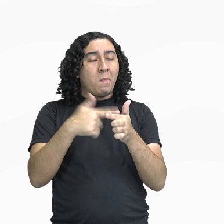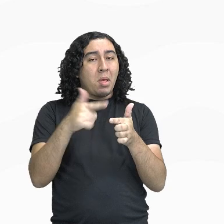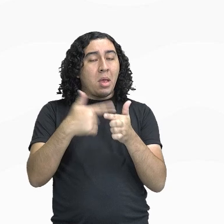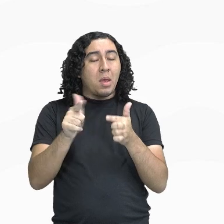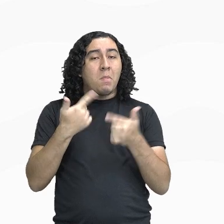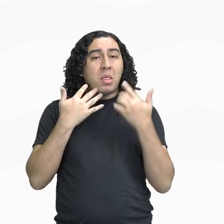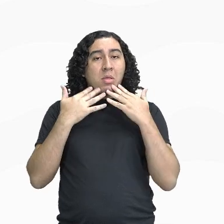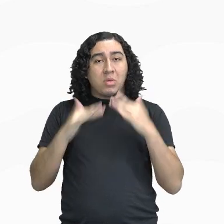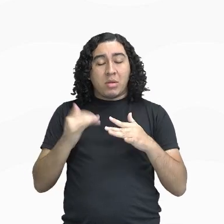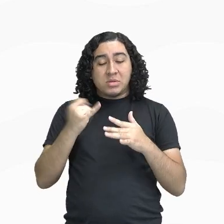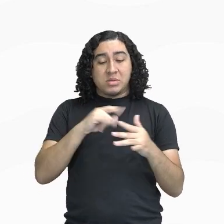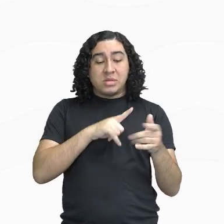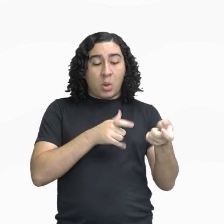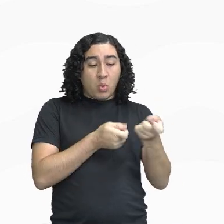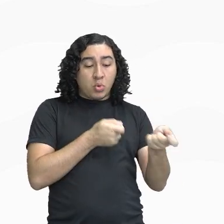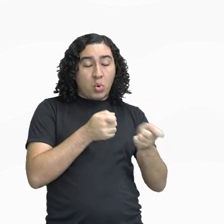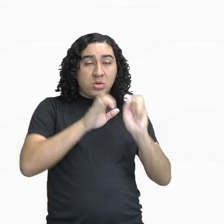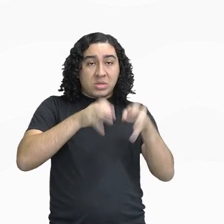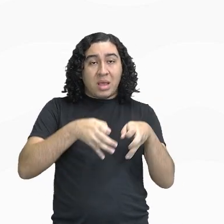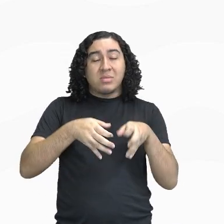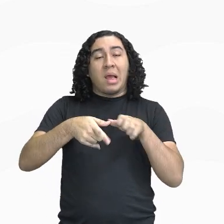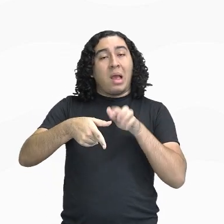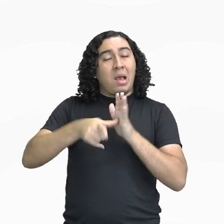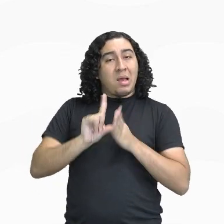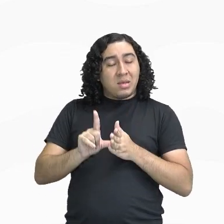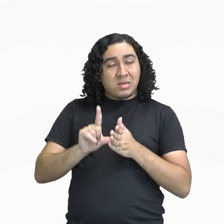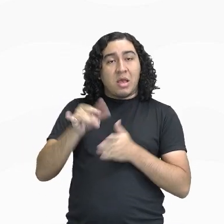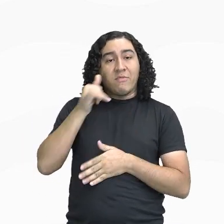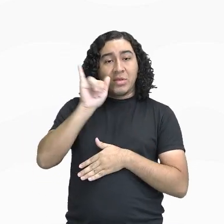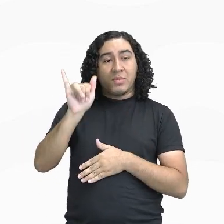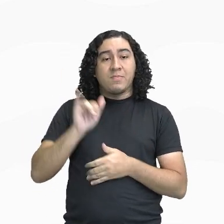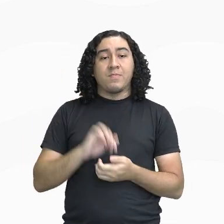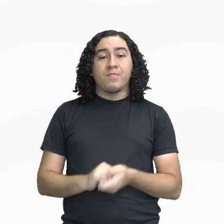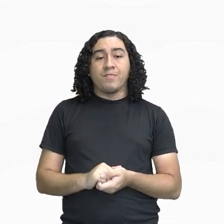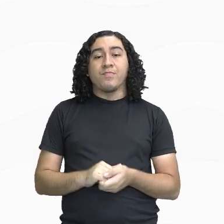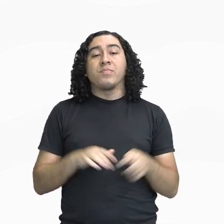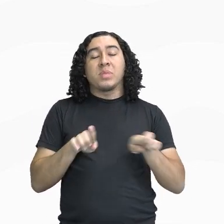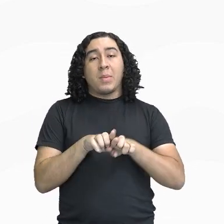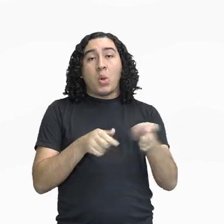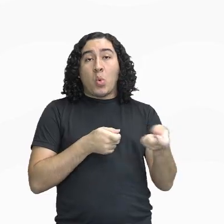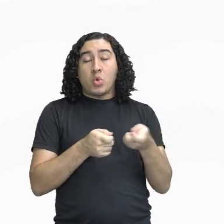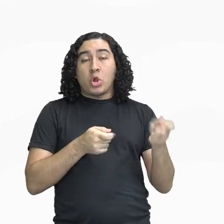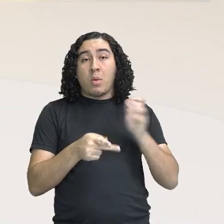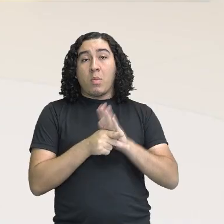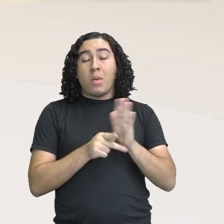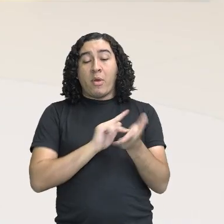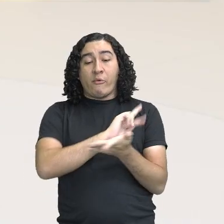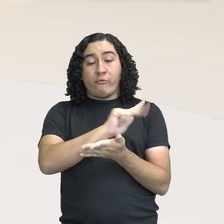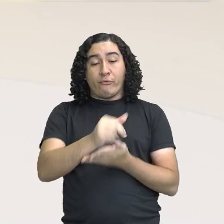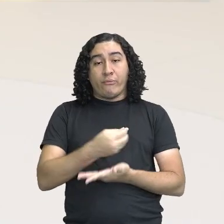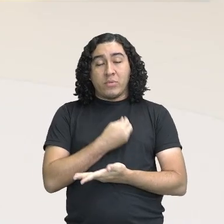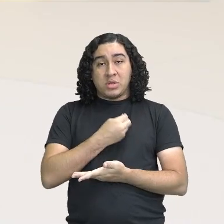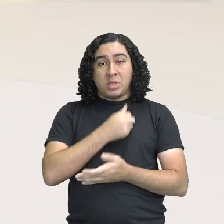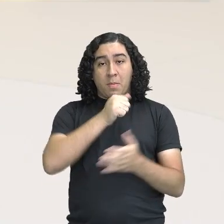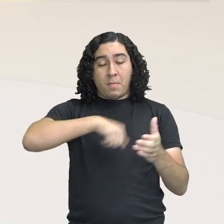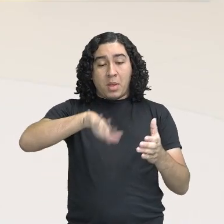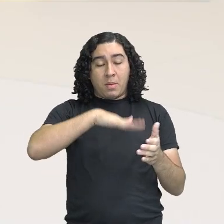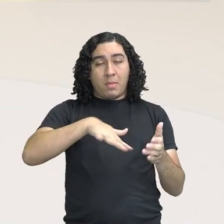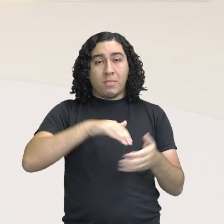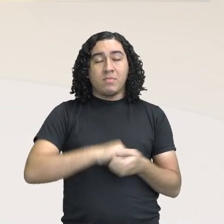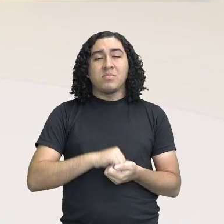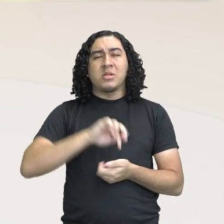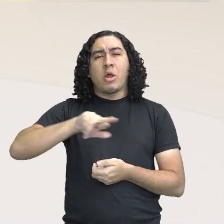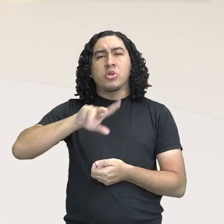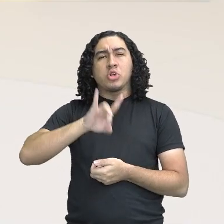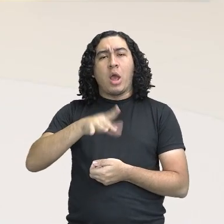ele pode prevenir ali alguns desses desastres. E também a manutenção da biodiversidade, como a gente pôde observar, não só